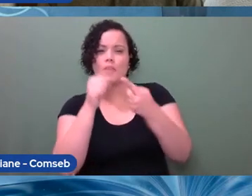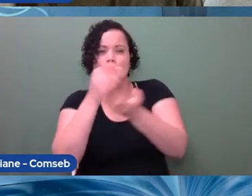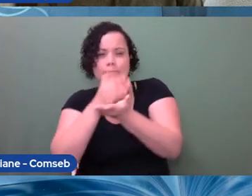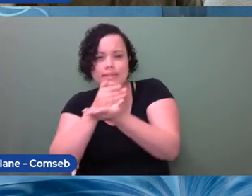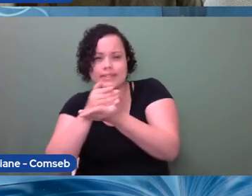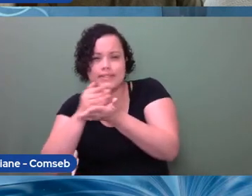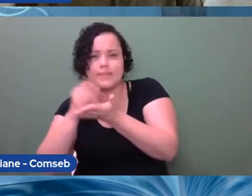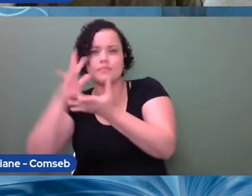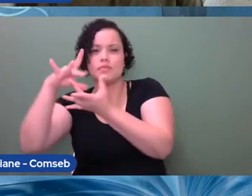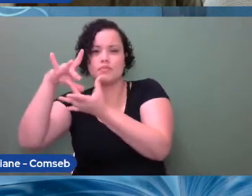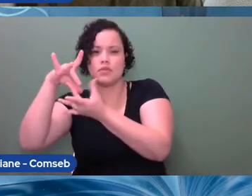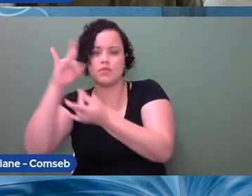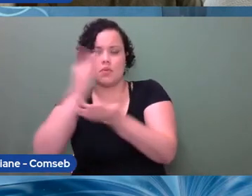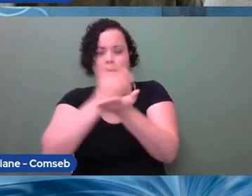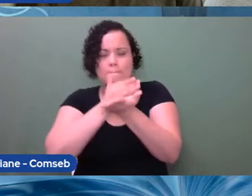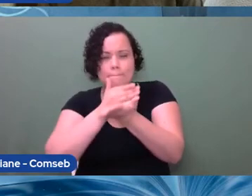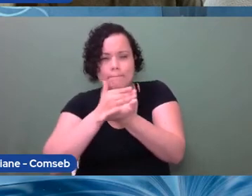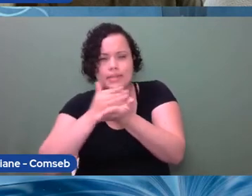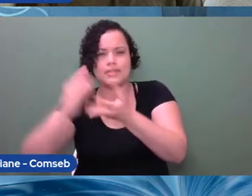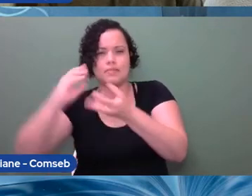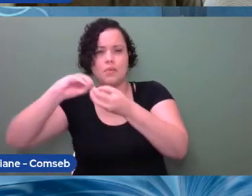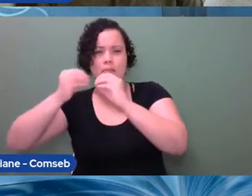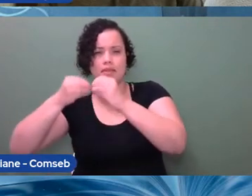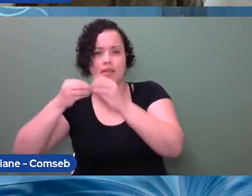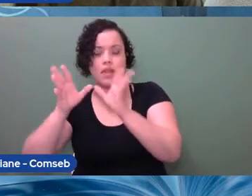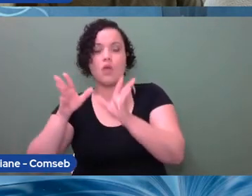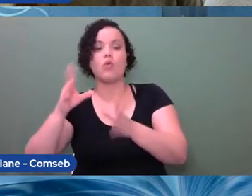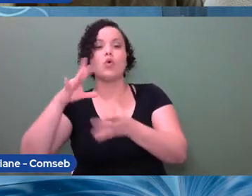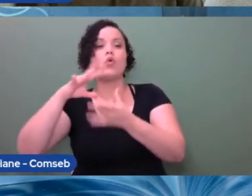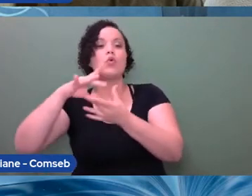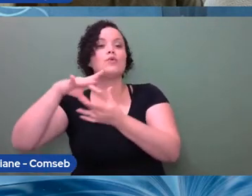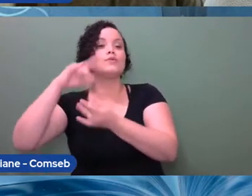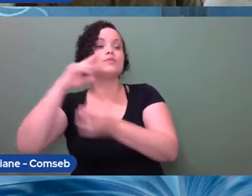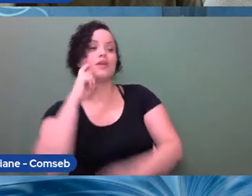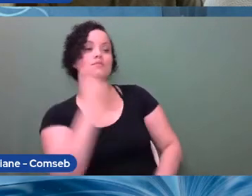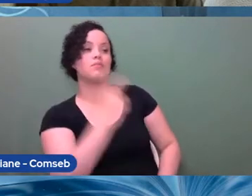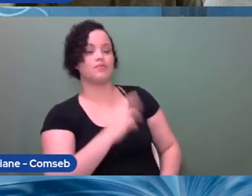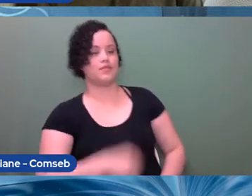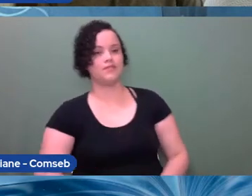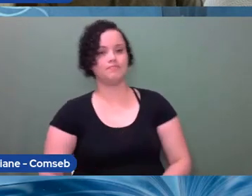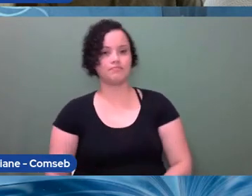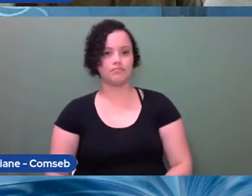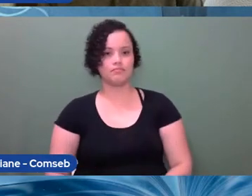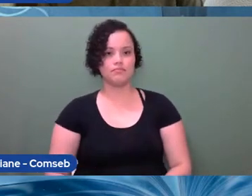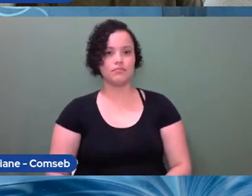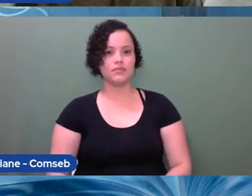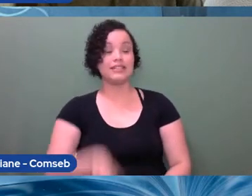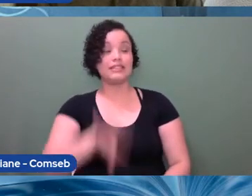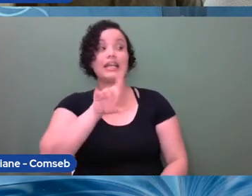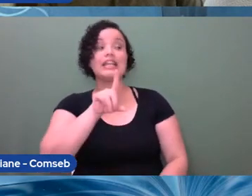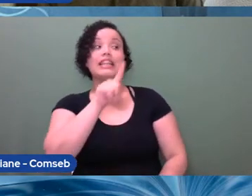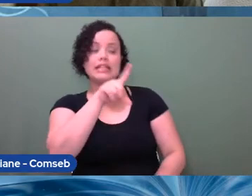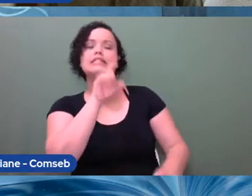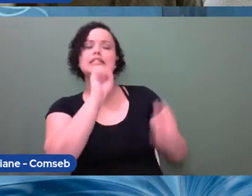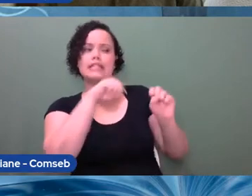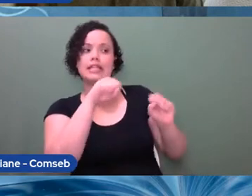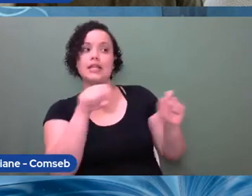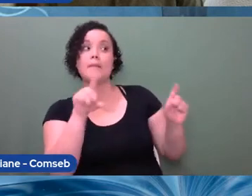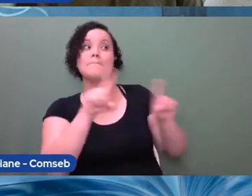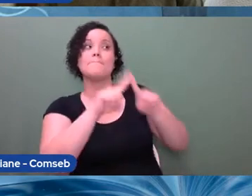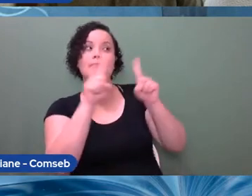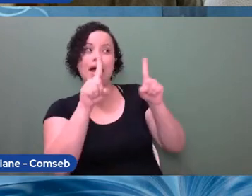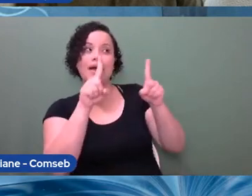e o princípio material, os espíritos respondem, e Deus, Criador. Então, são